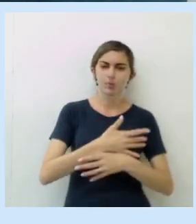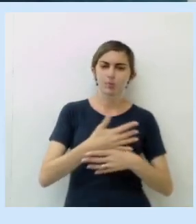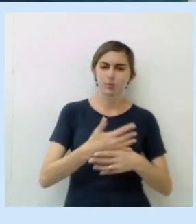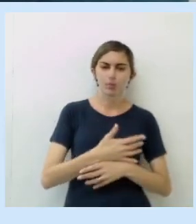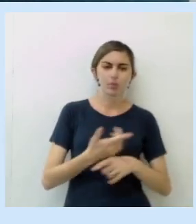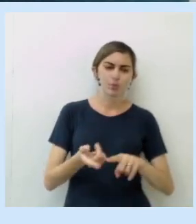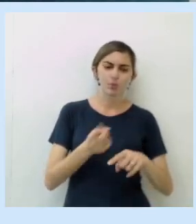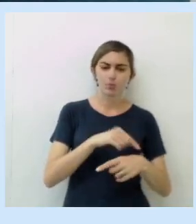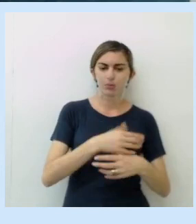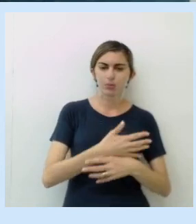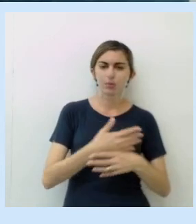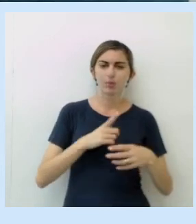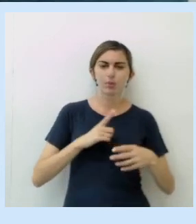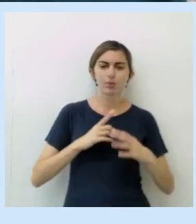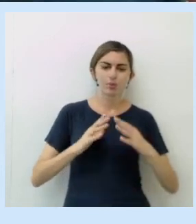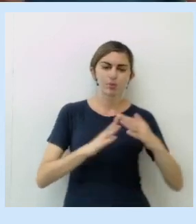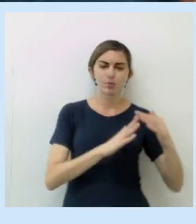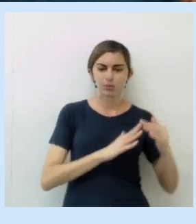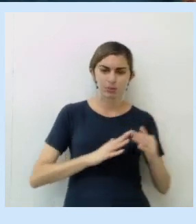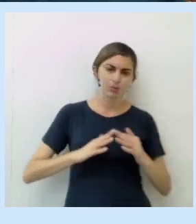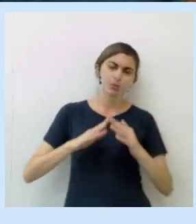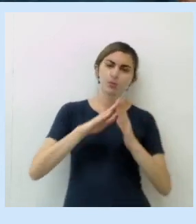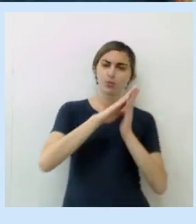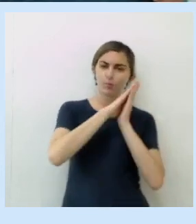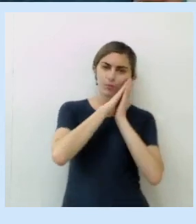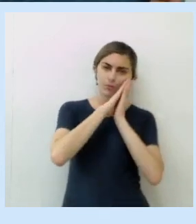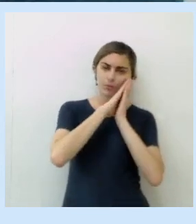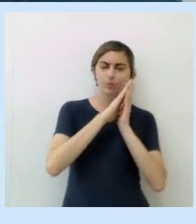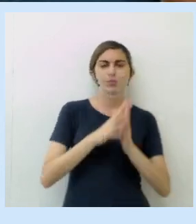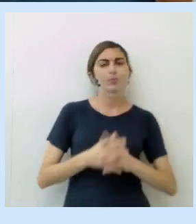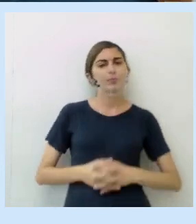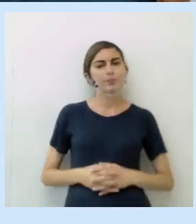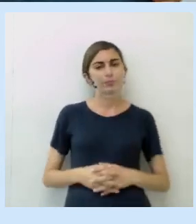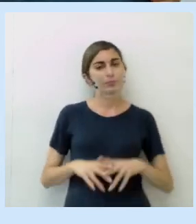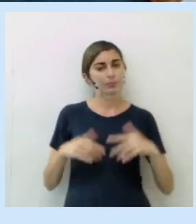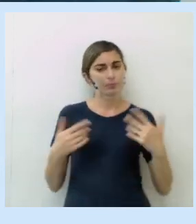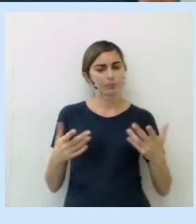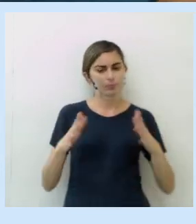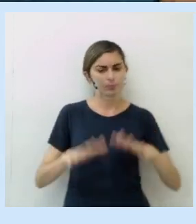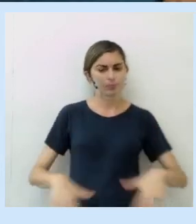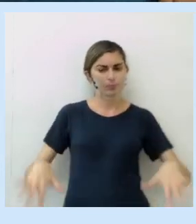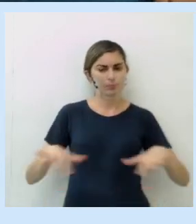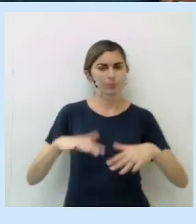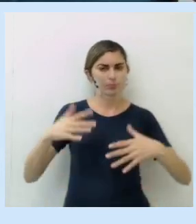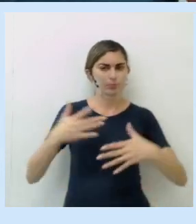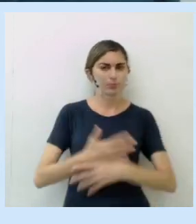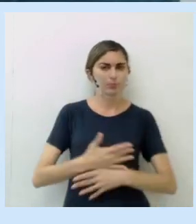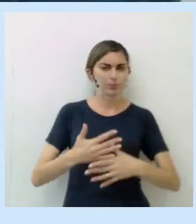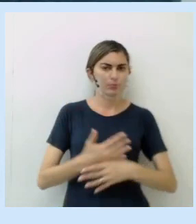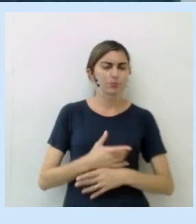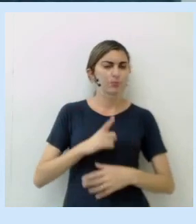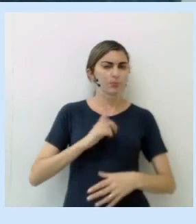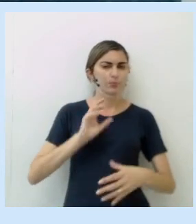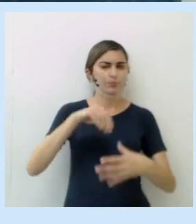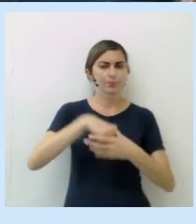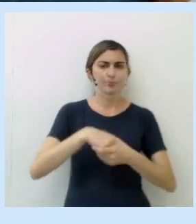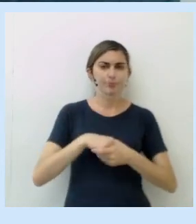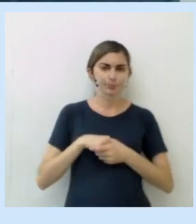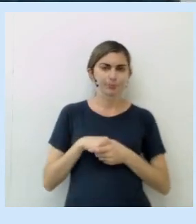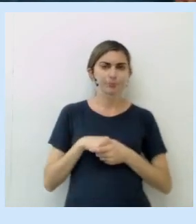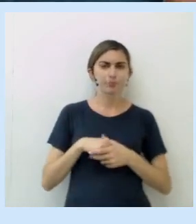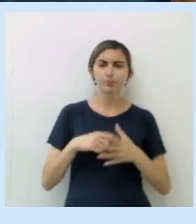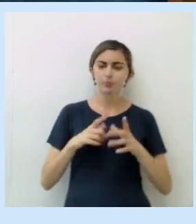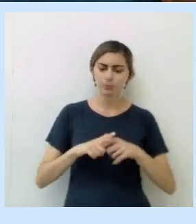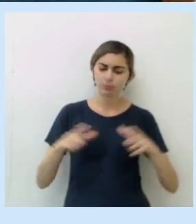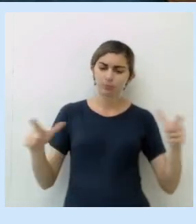outra cidade, né, ela vai ser caracterizada como uma cidade dormitório. No espaço urbano, o que é que a gente tem dentro desse espaço urbano?